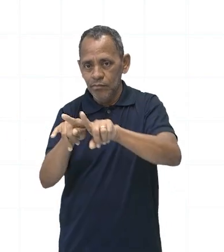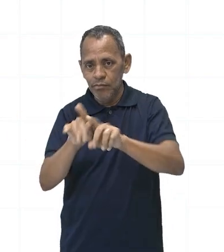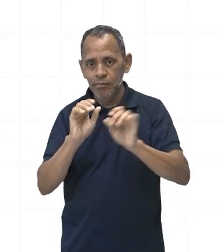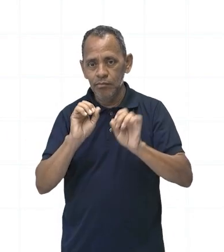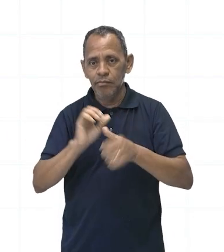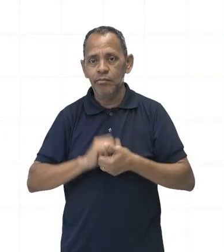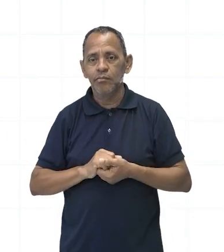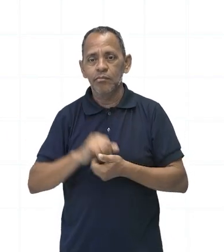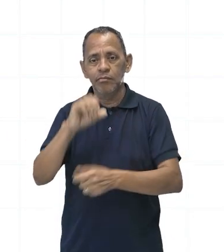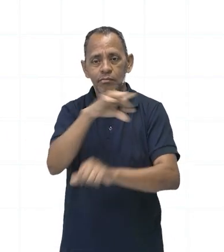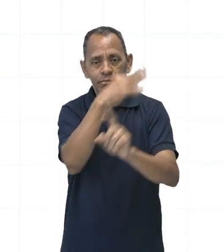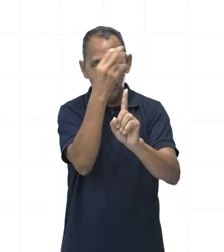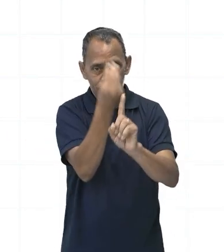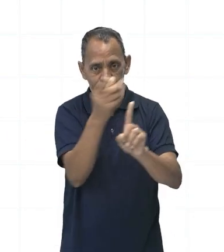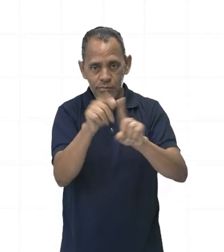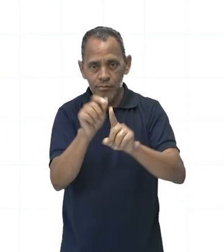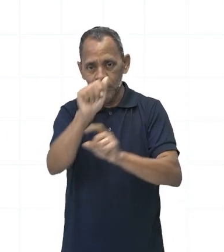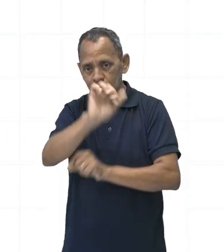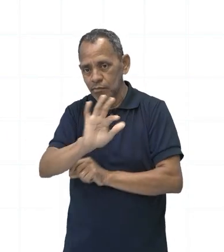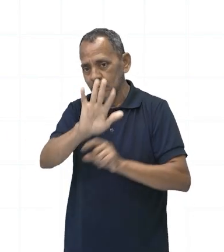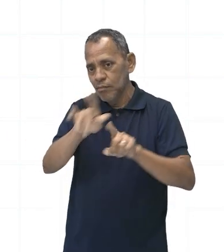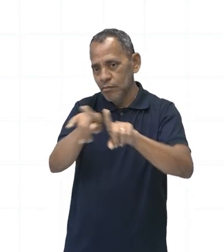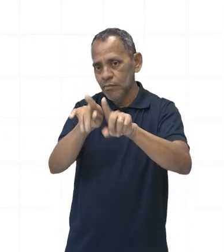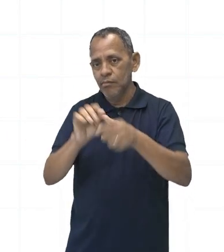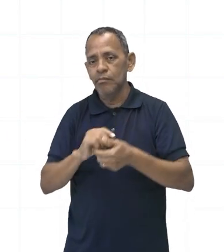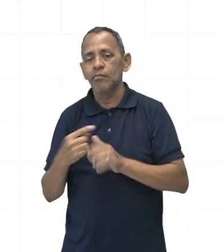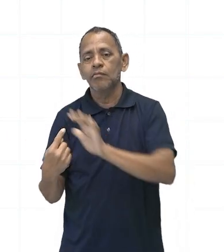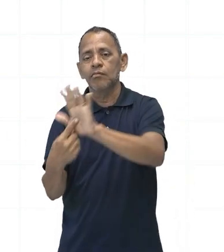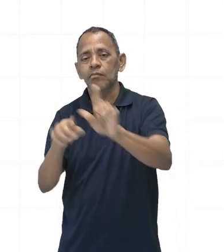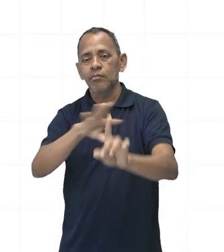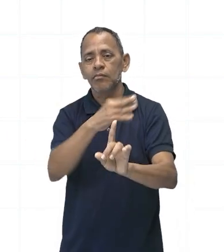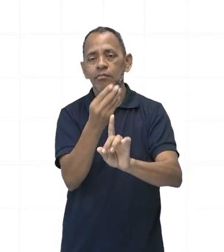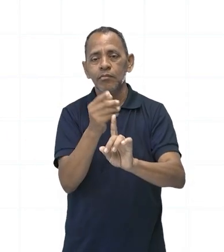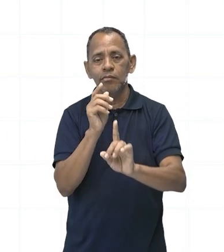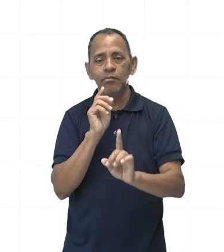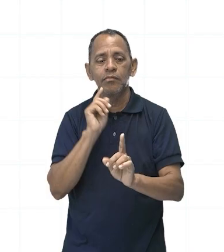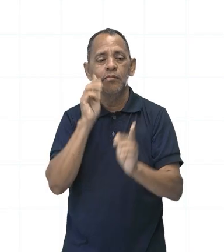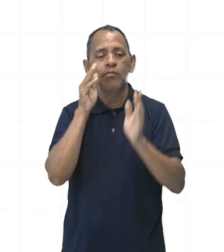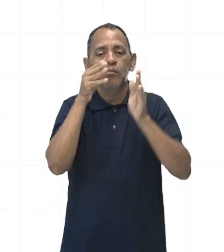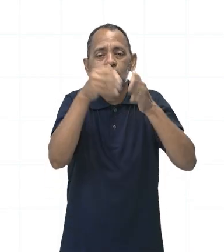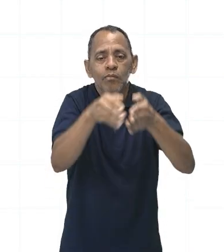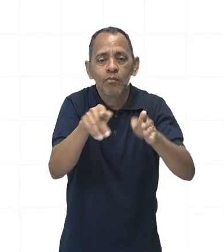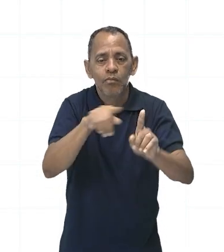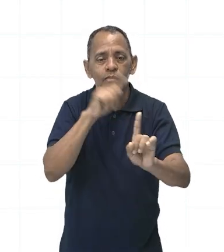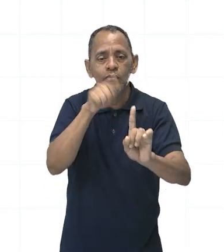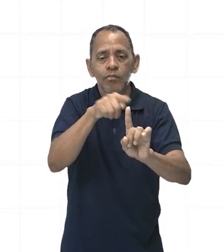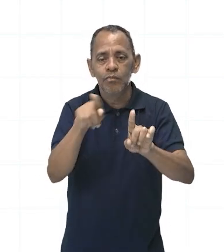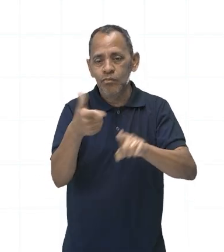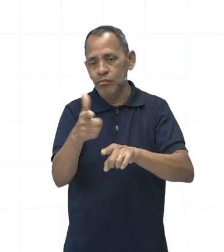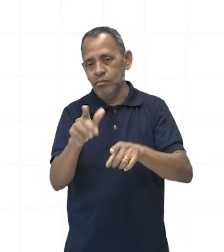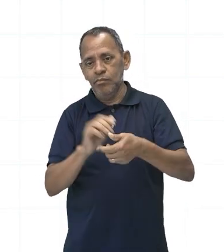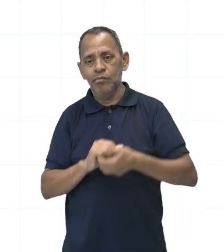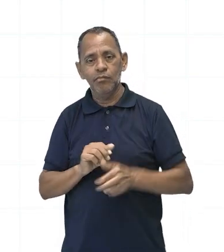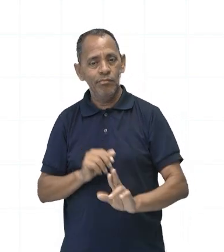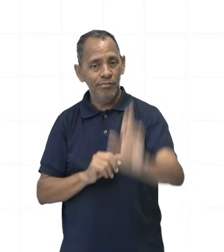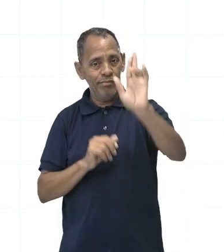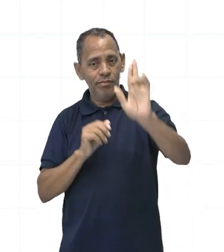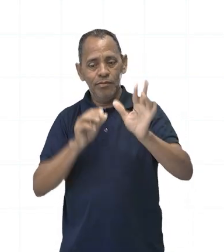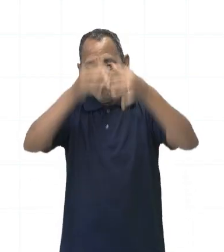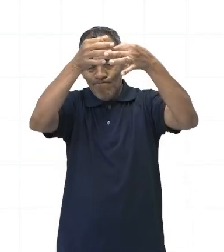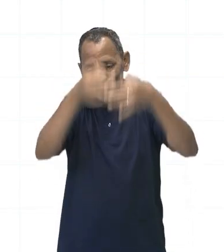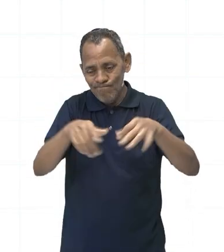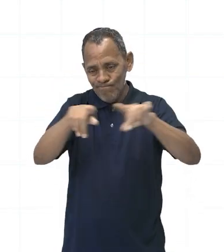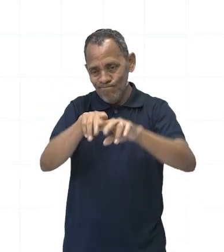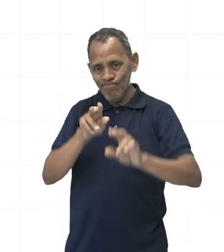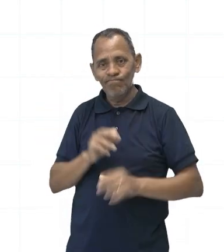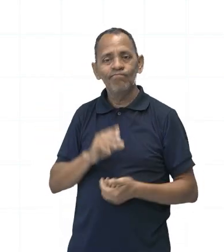A arte abstrata é uma arte não objetiva, que não tem uma representação precisa de uma